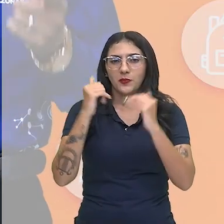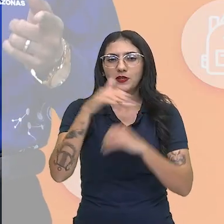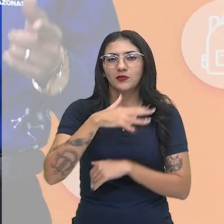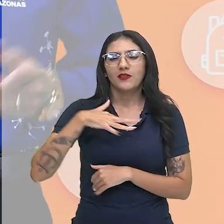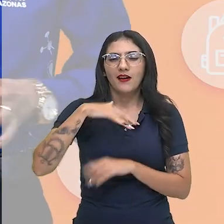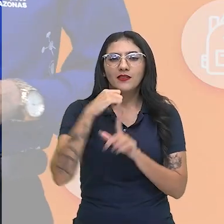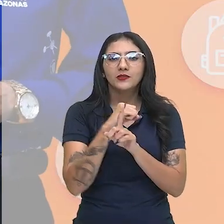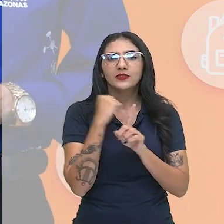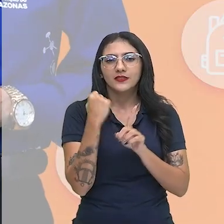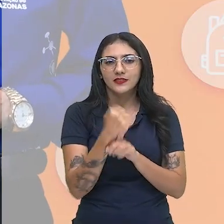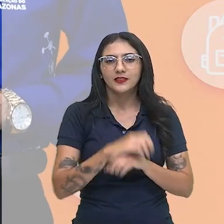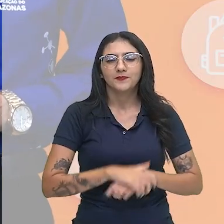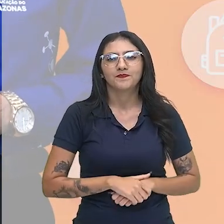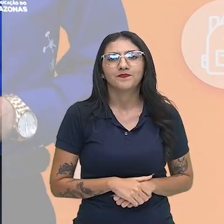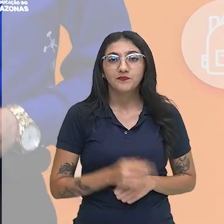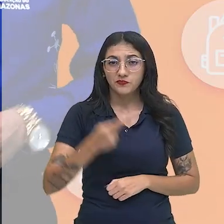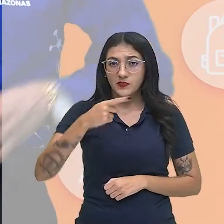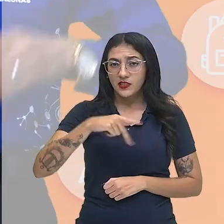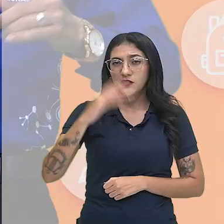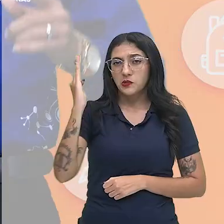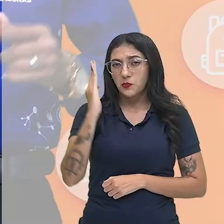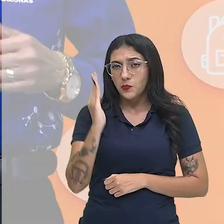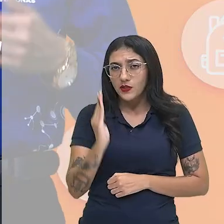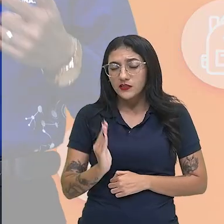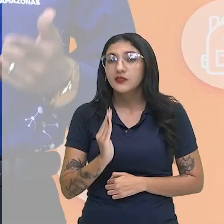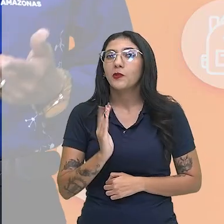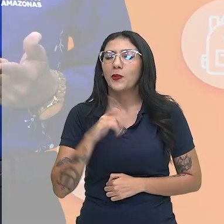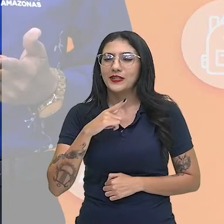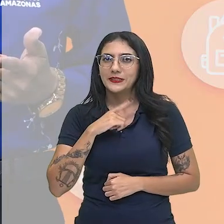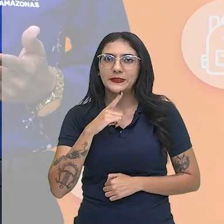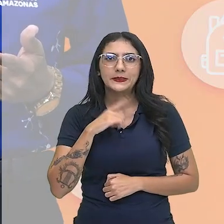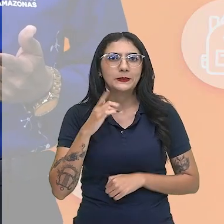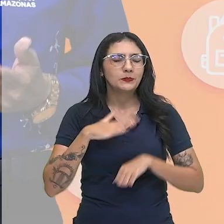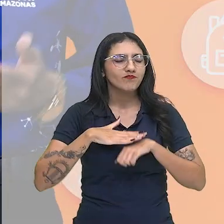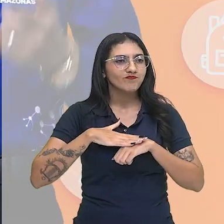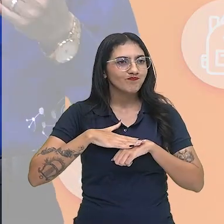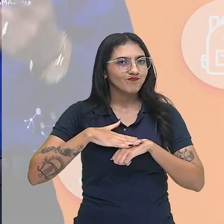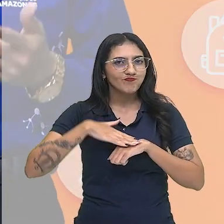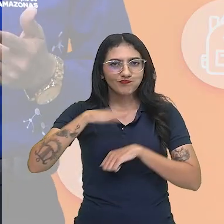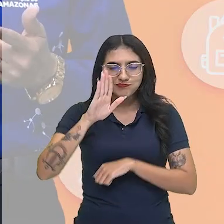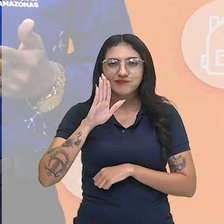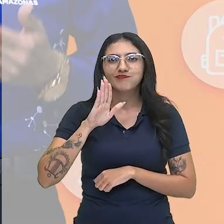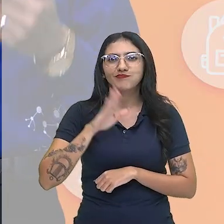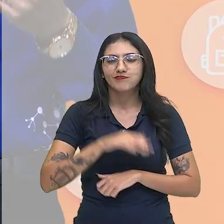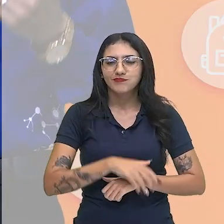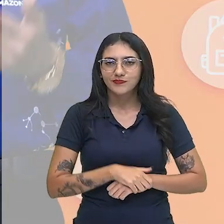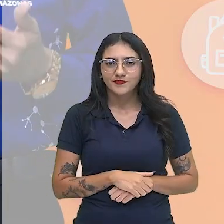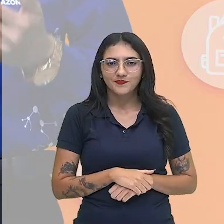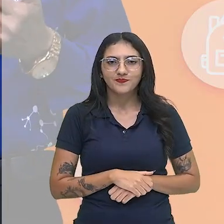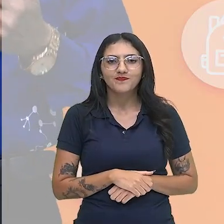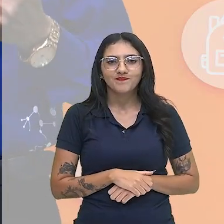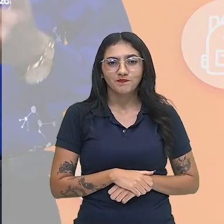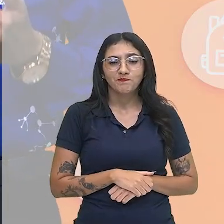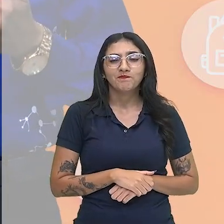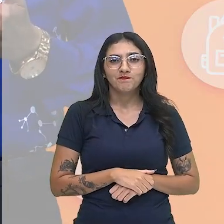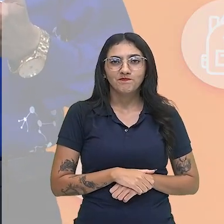sociedade. No Brasil, ela tem o papel ainda mais importante, gente, pois é o